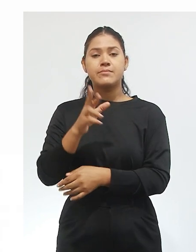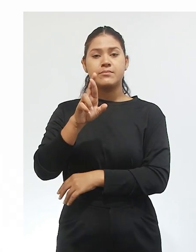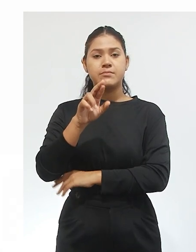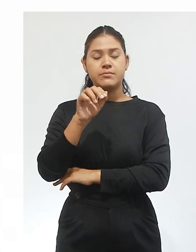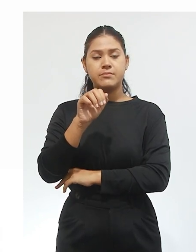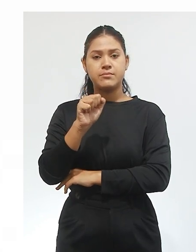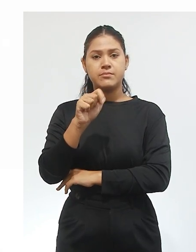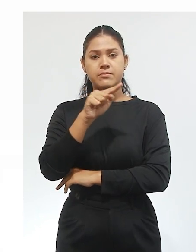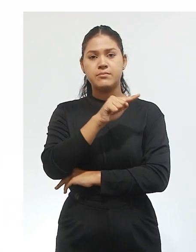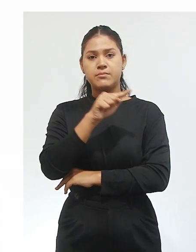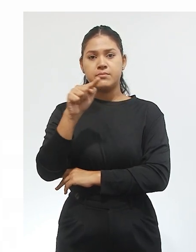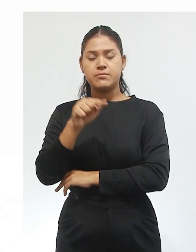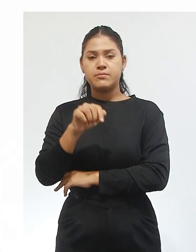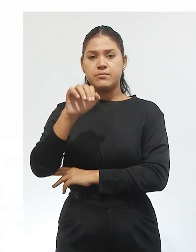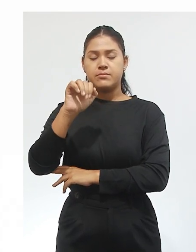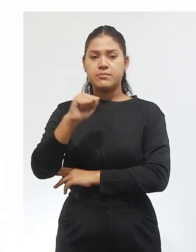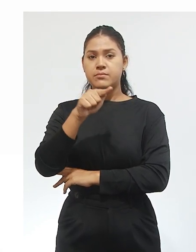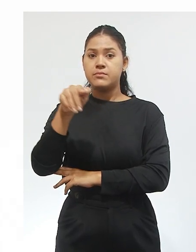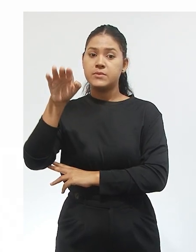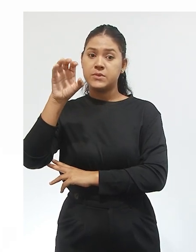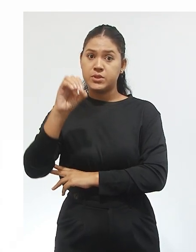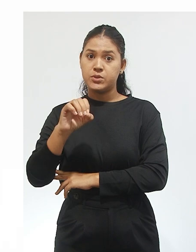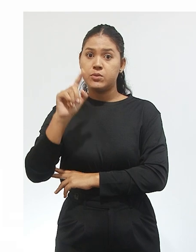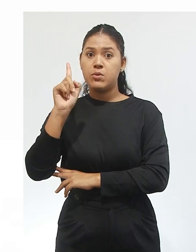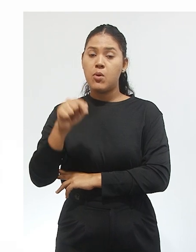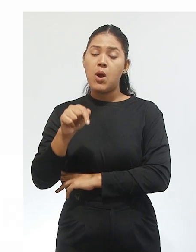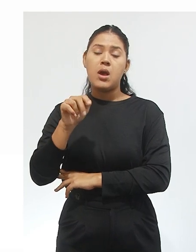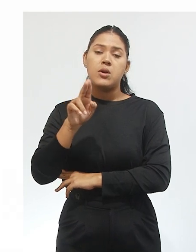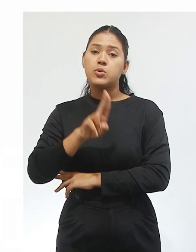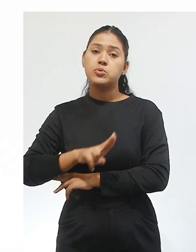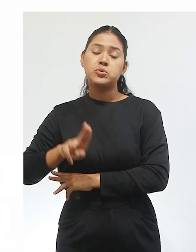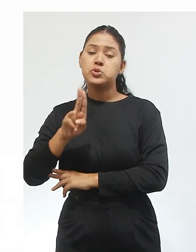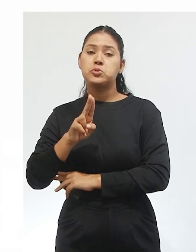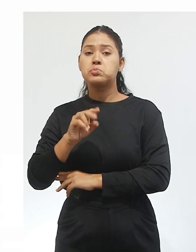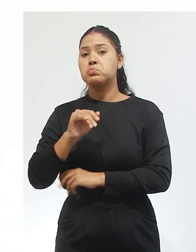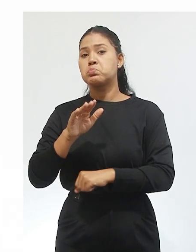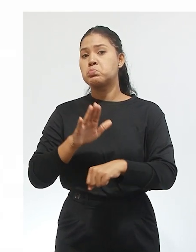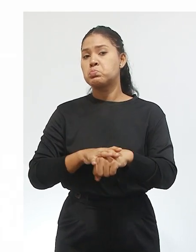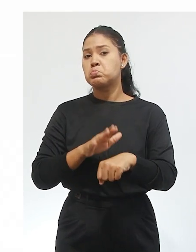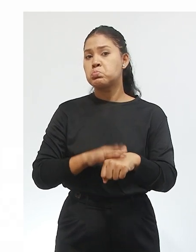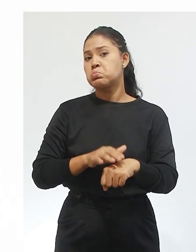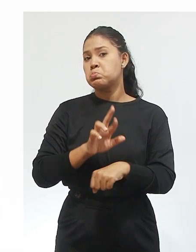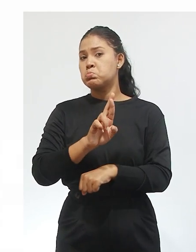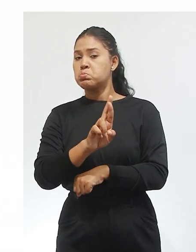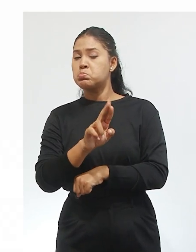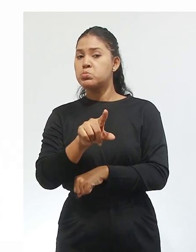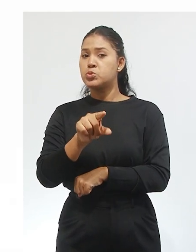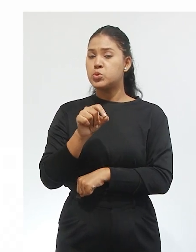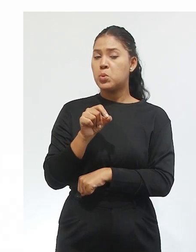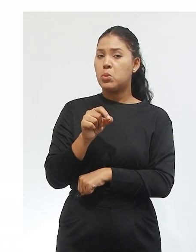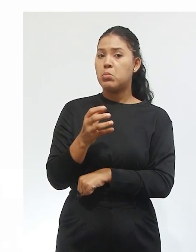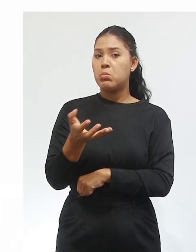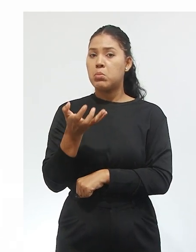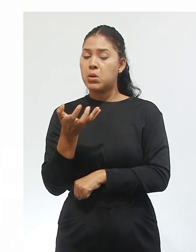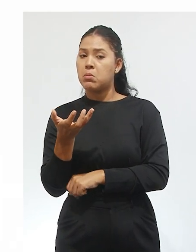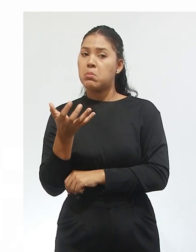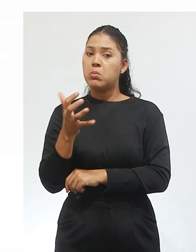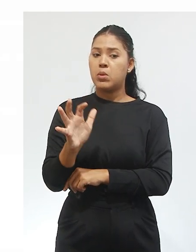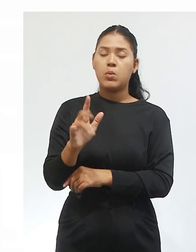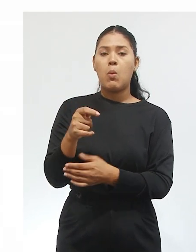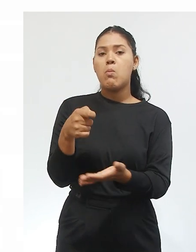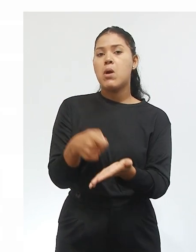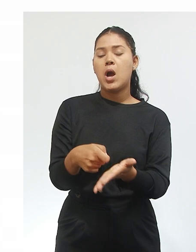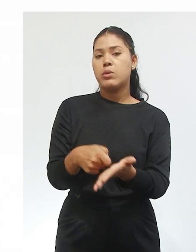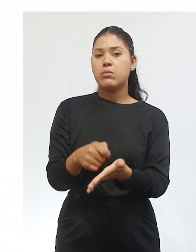Razão, ele, em regra geral, ele é facultativo, tá? Ou seja, nem todas as empresas lá não precisam do